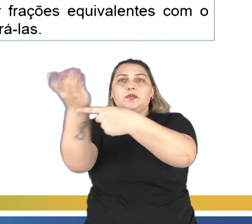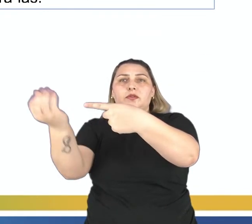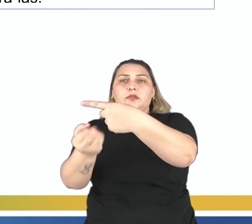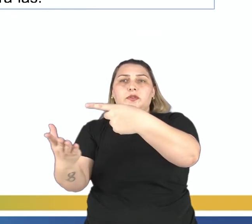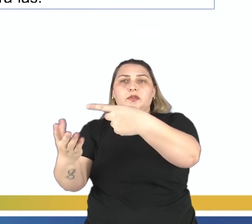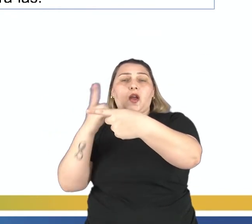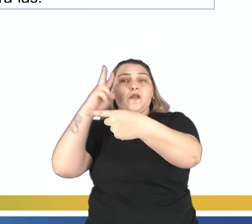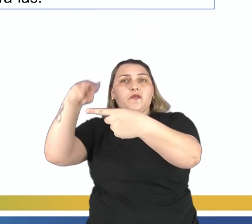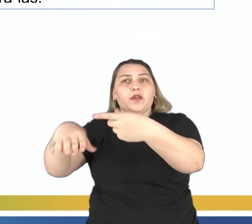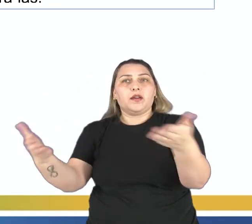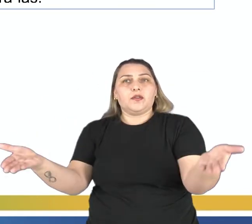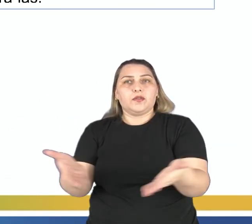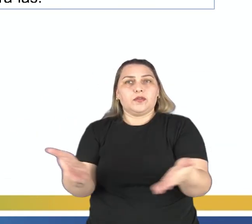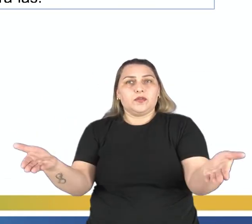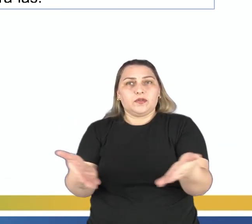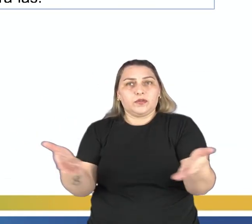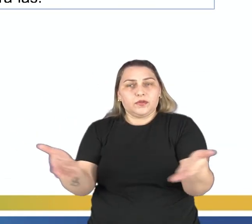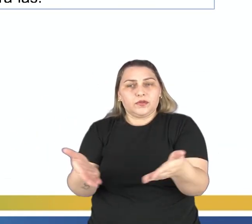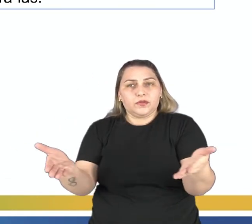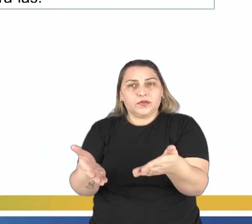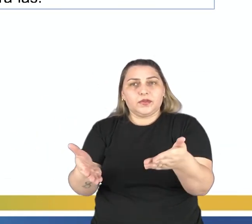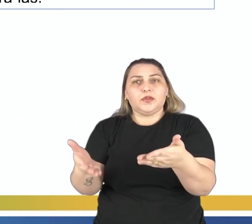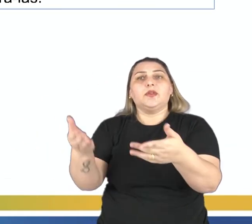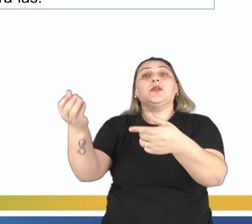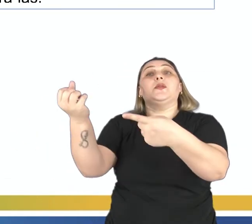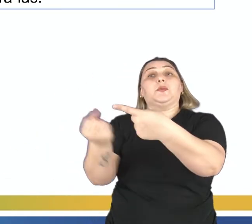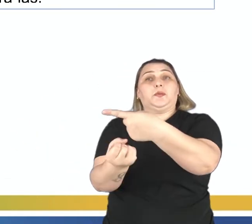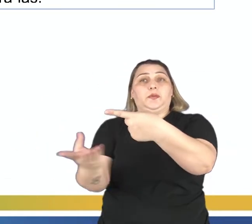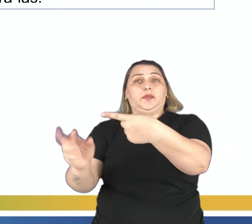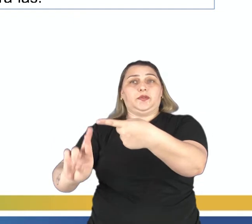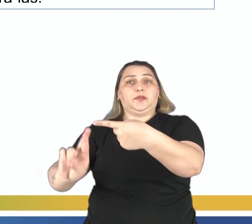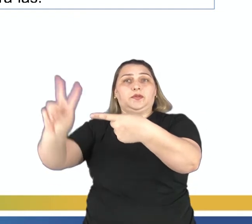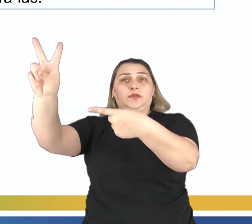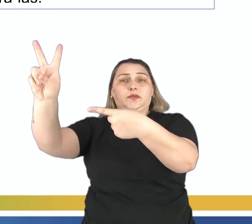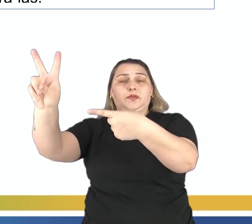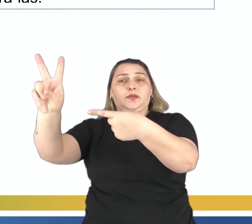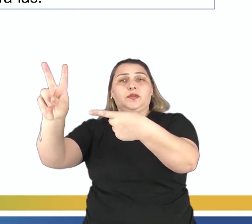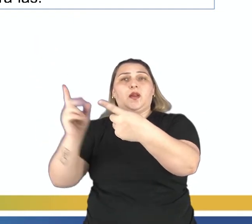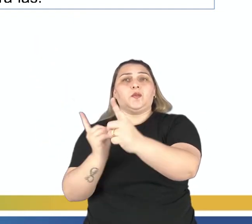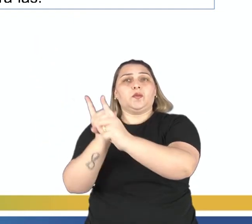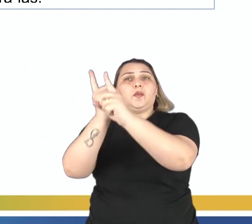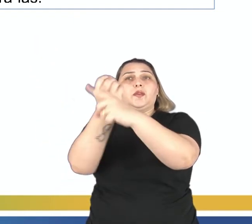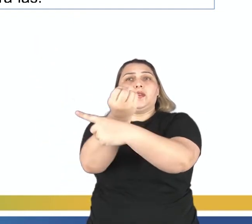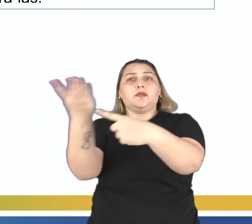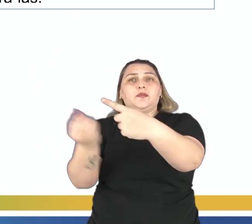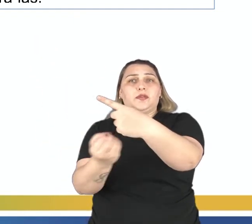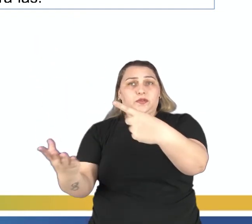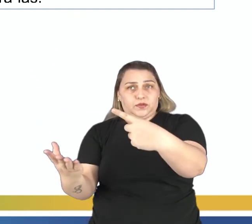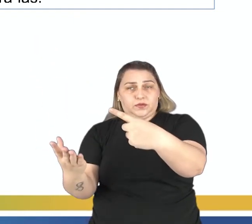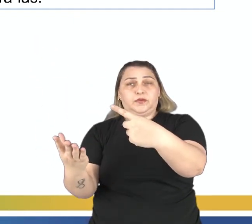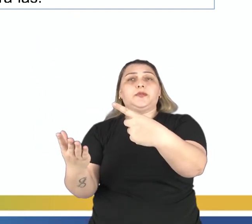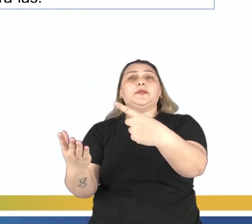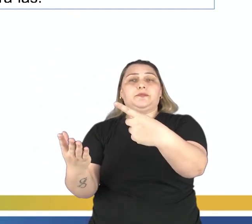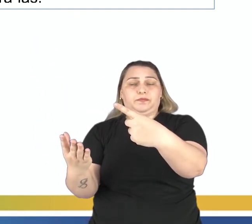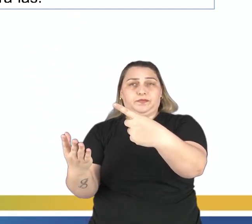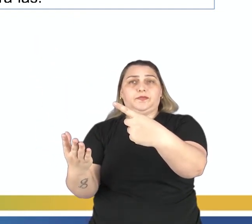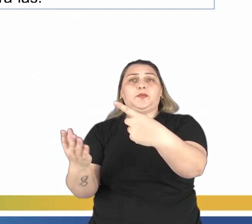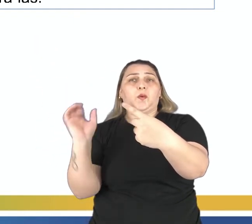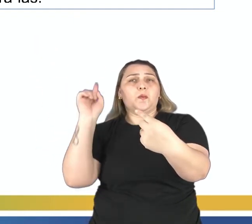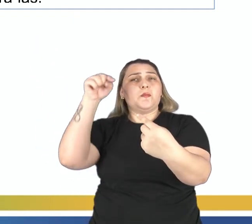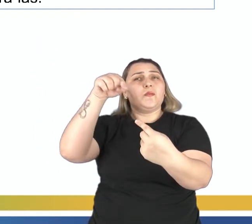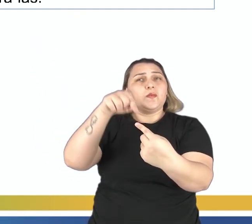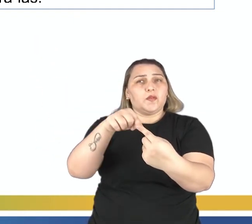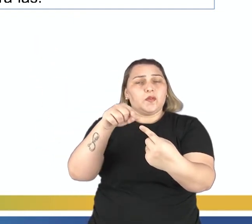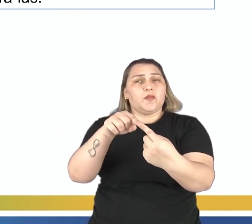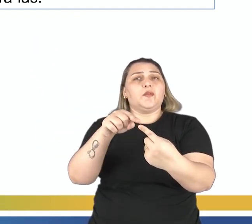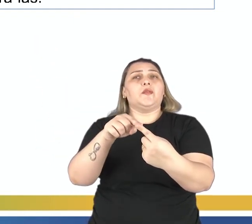vamos ver agora. Como os denominadores, eles são diferentes, devemos encontrar frações equivalentes com o objetivo de